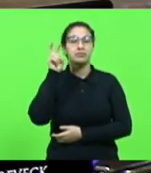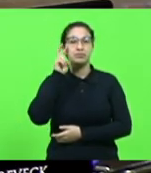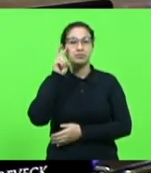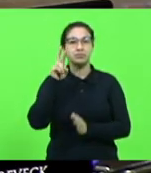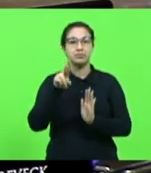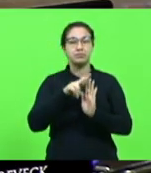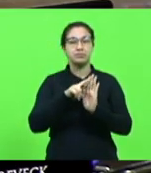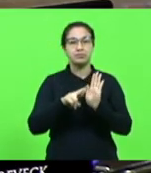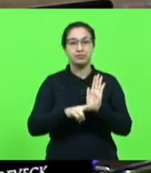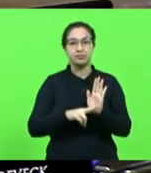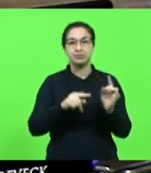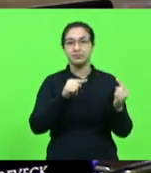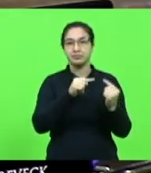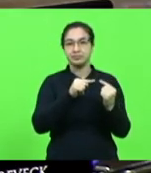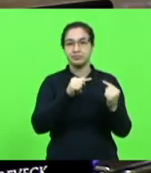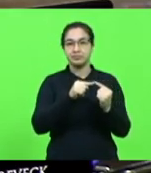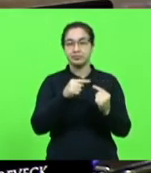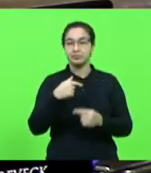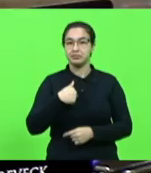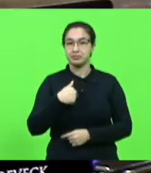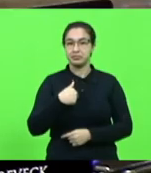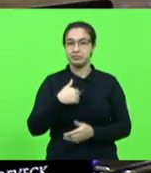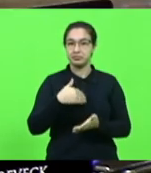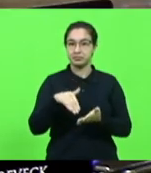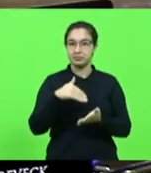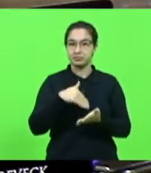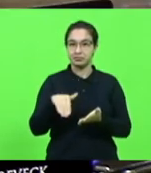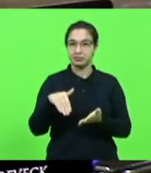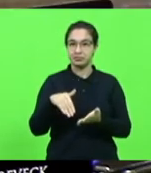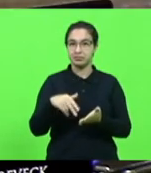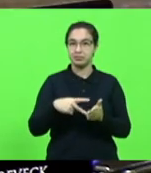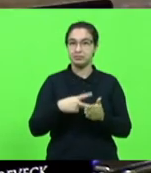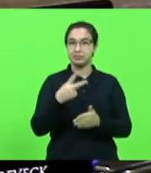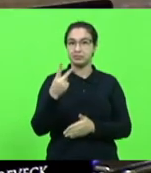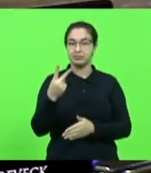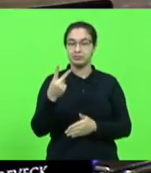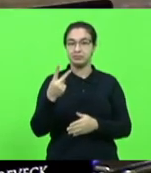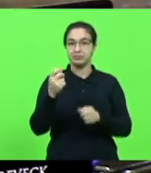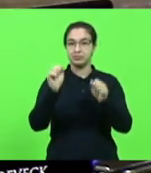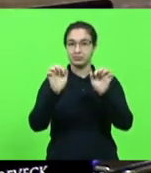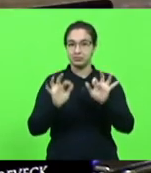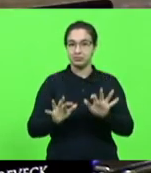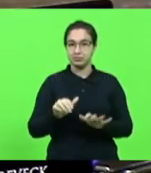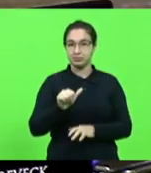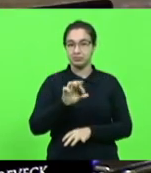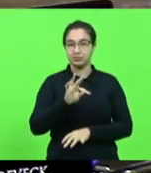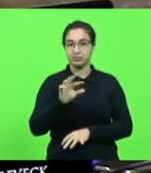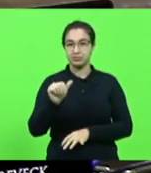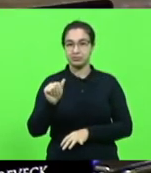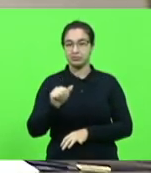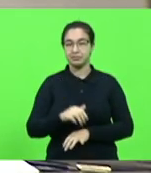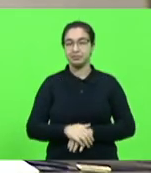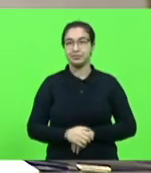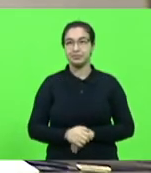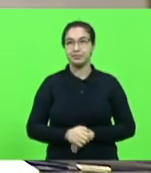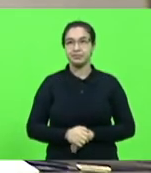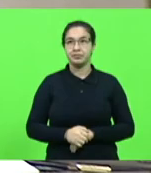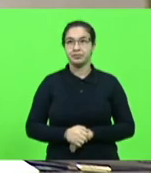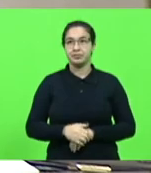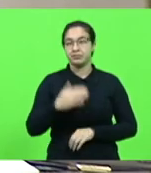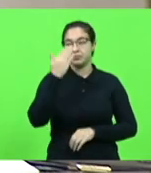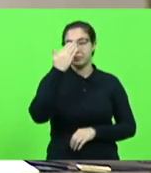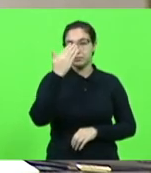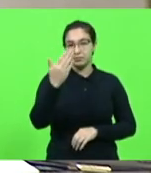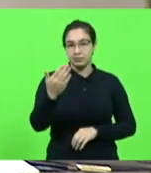horário regimental. Para constar, o segundo secretário Lavrou a presente ata, senhor presidente. Muito obrigado,